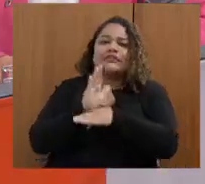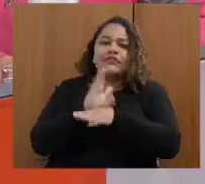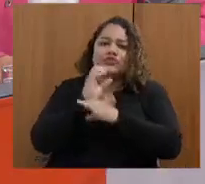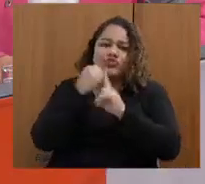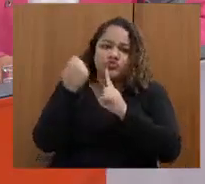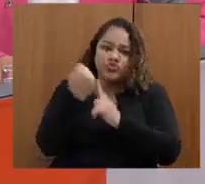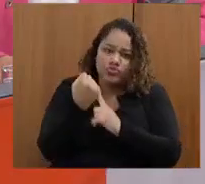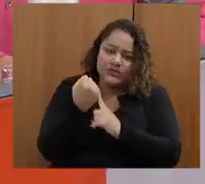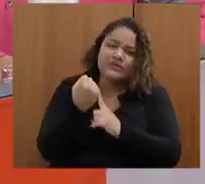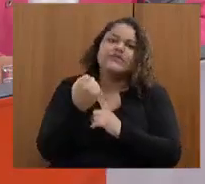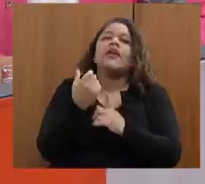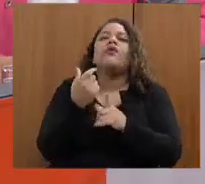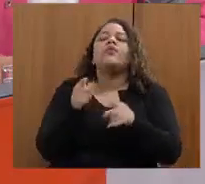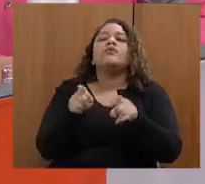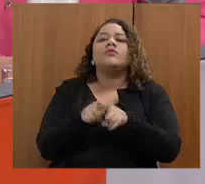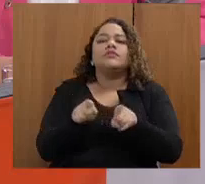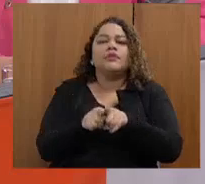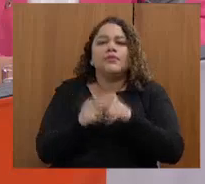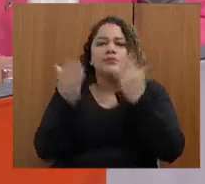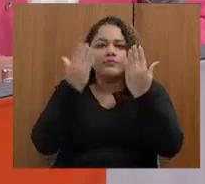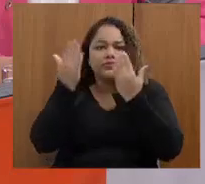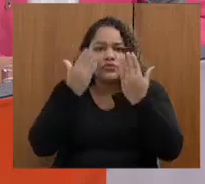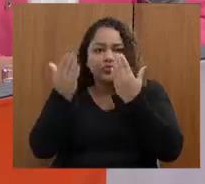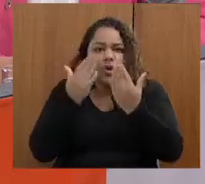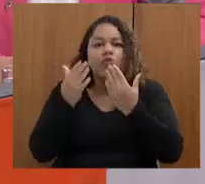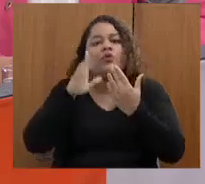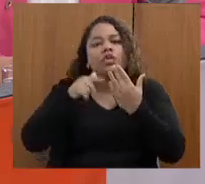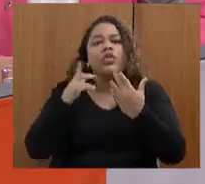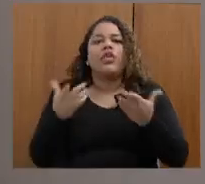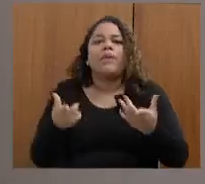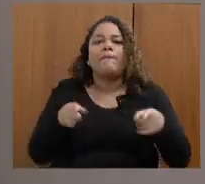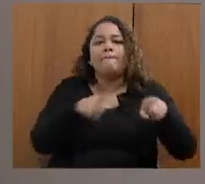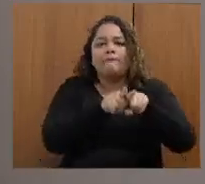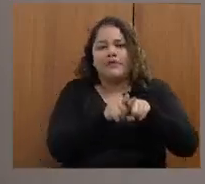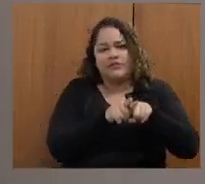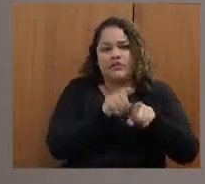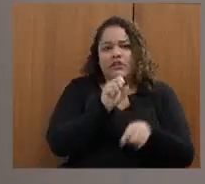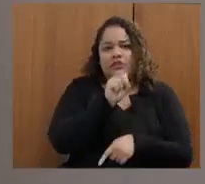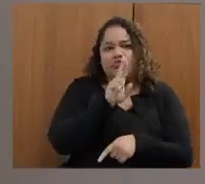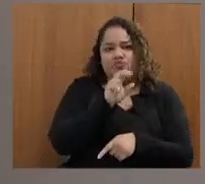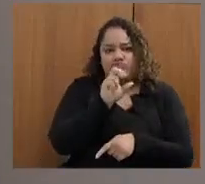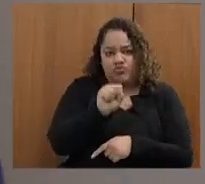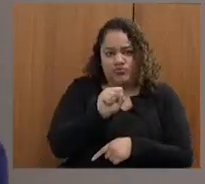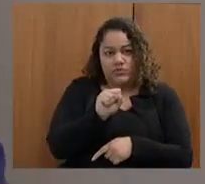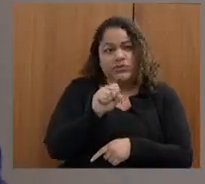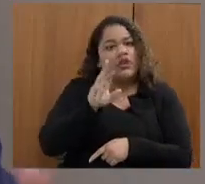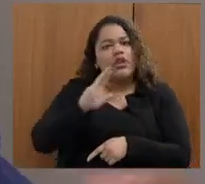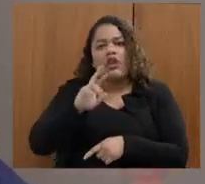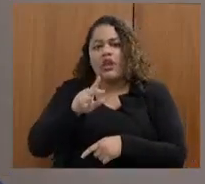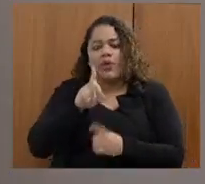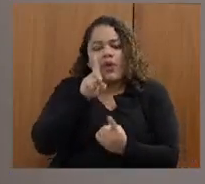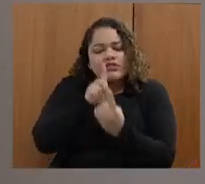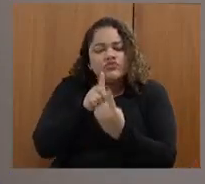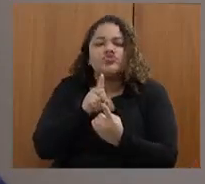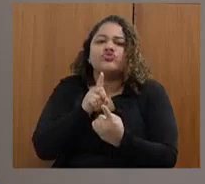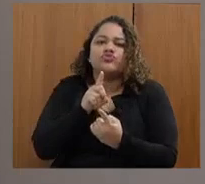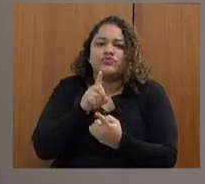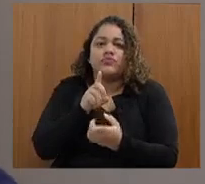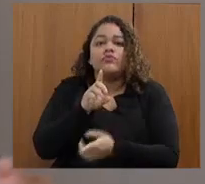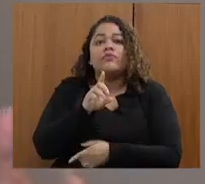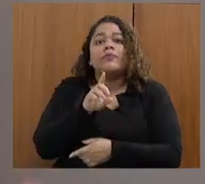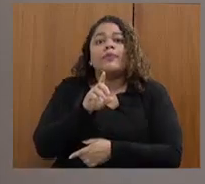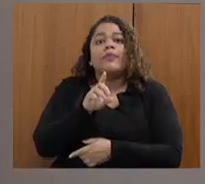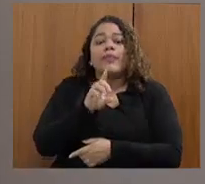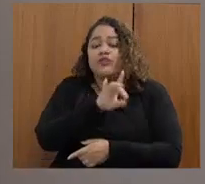psicólogos de forma coletiva por meio de projetos não são atendimentos individualizados a ampliação dos Nais não é